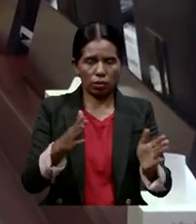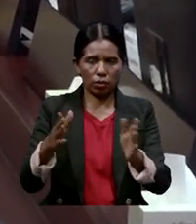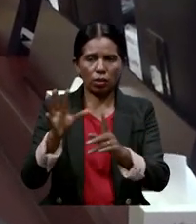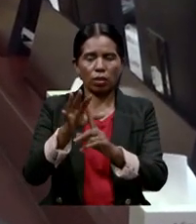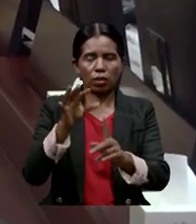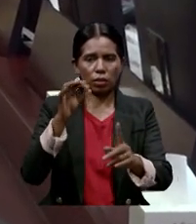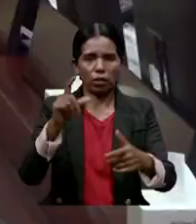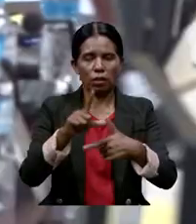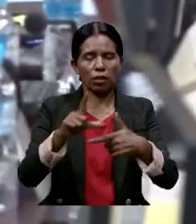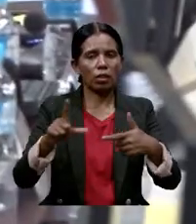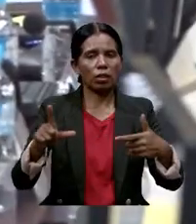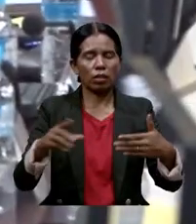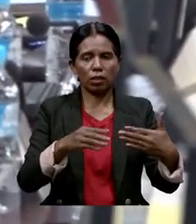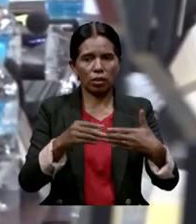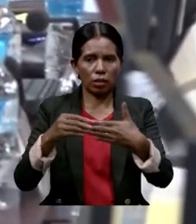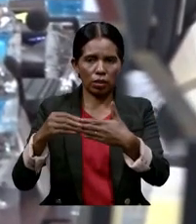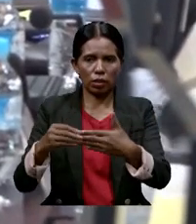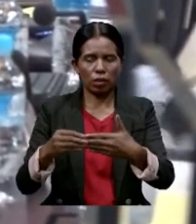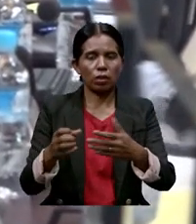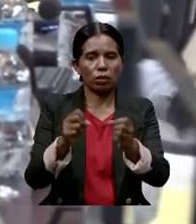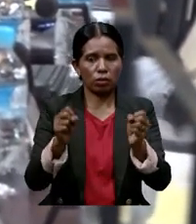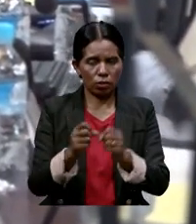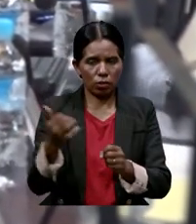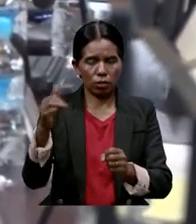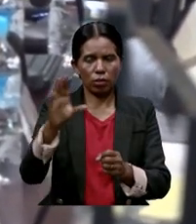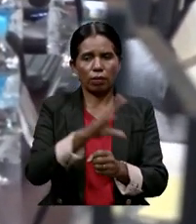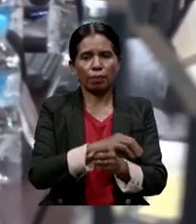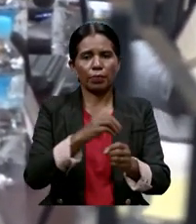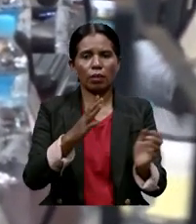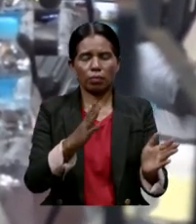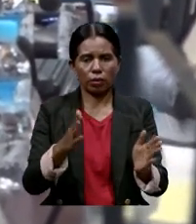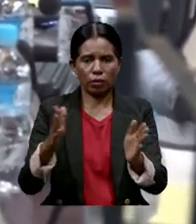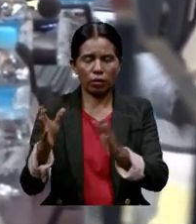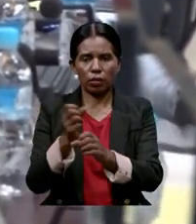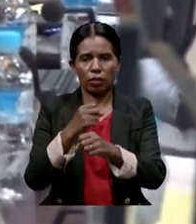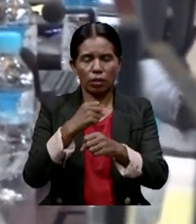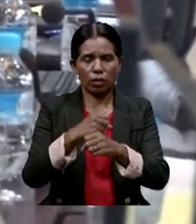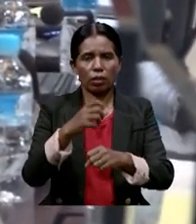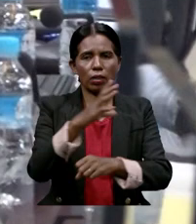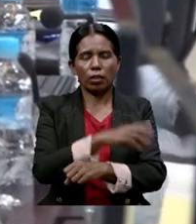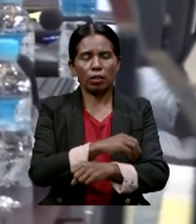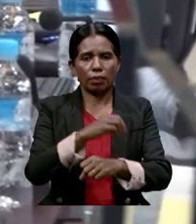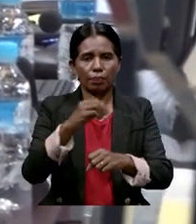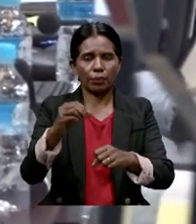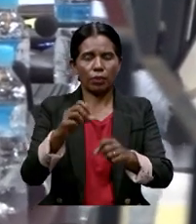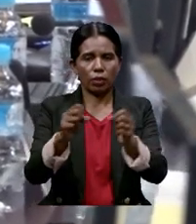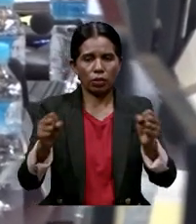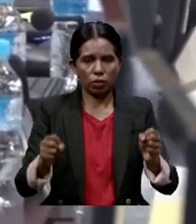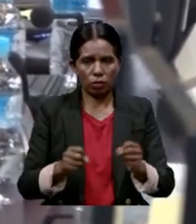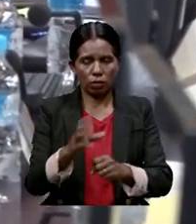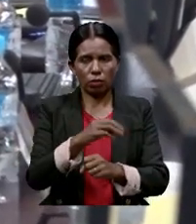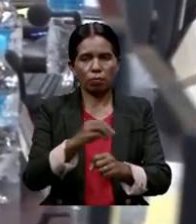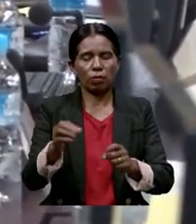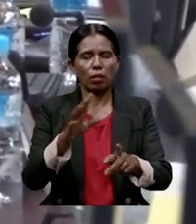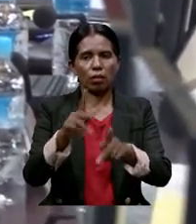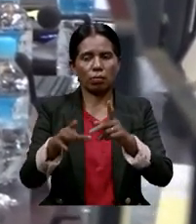eleição líder comunitário Sira. Tambaneto e calendário nebe aprova uma processo constituição mesa eleitoral Suco no candidatura para